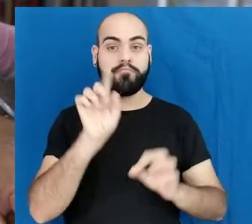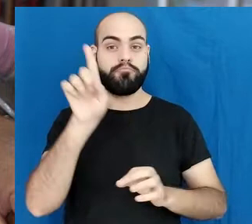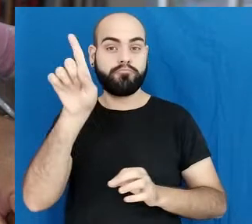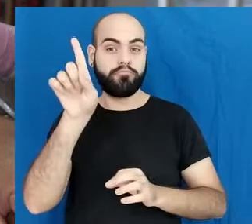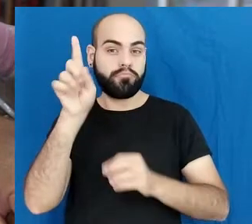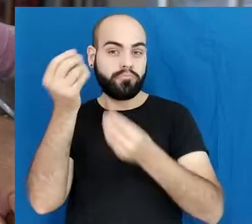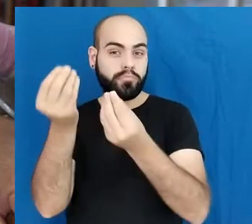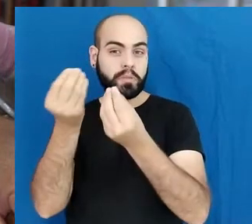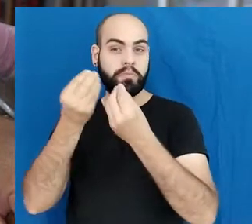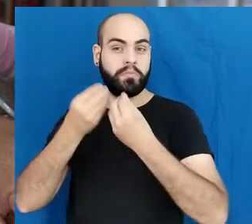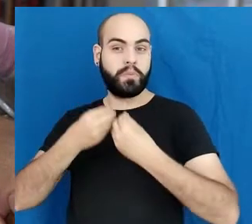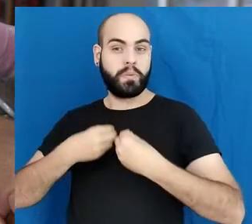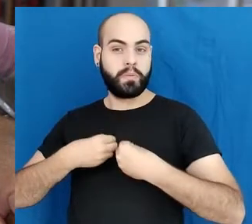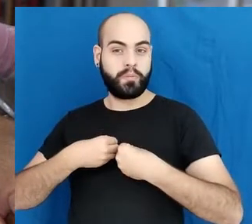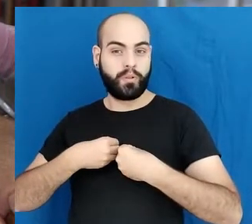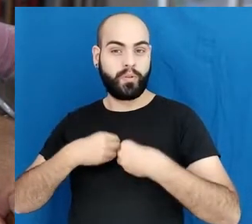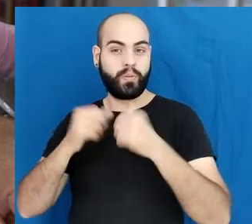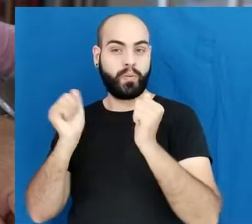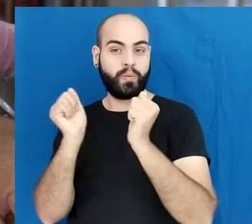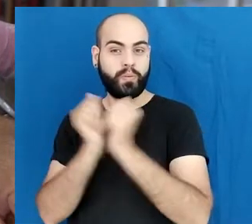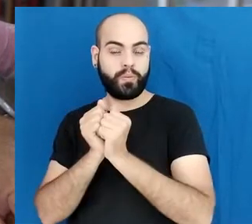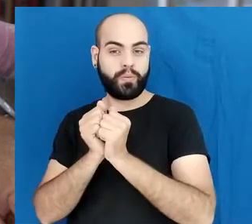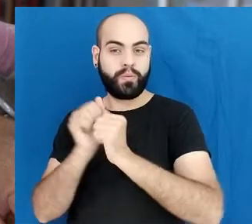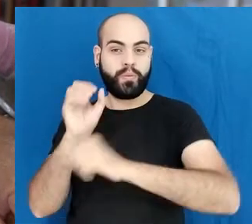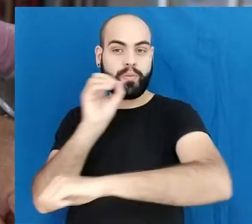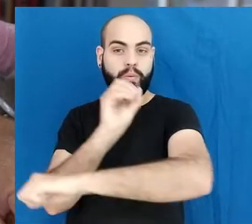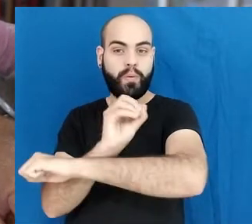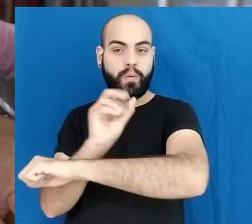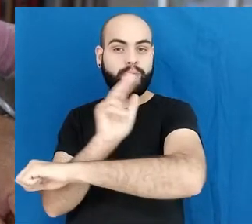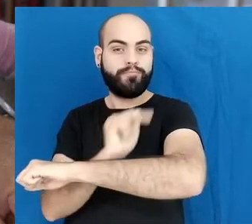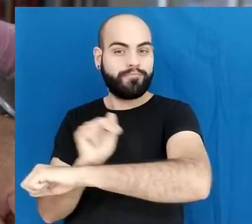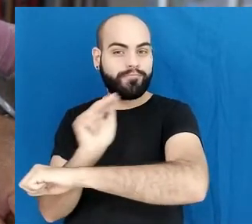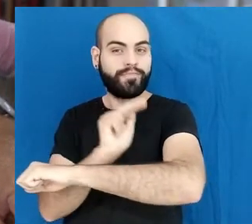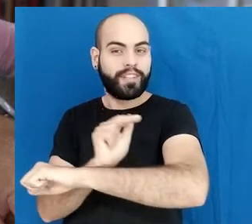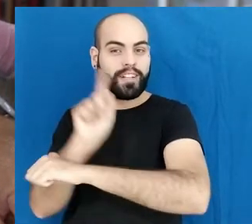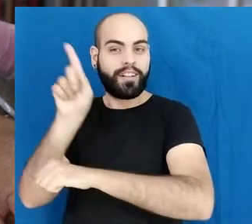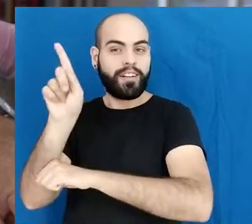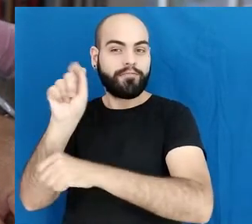me mandou de Paris, com o Oscar também, o Oscar